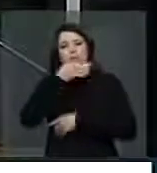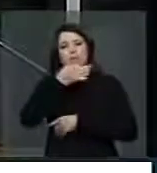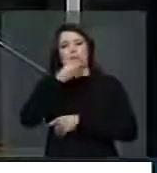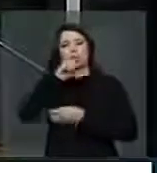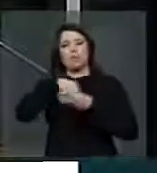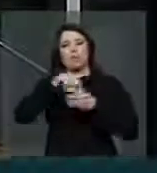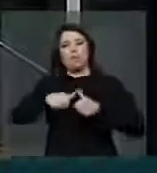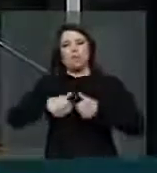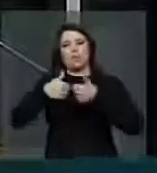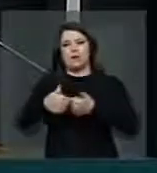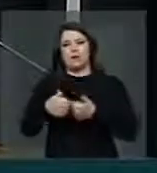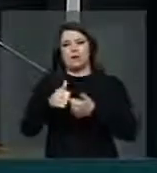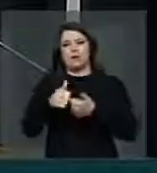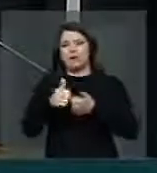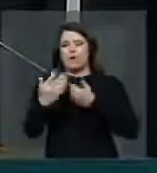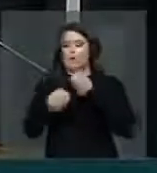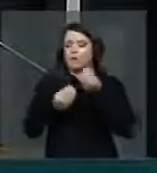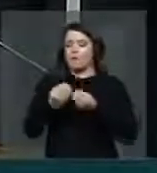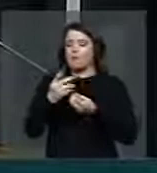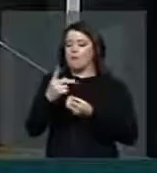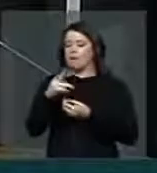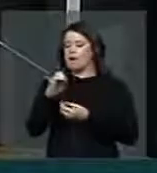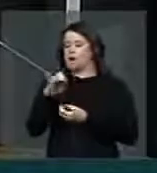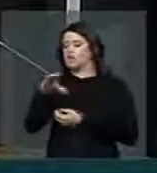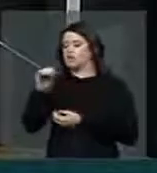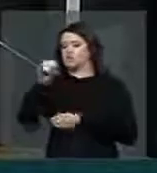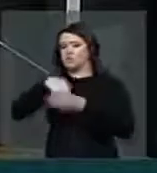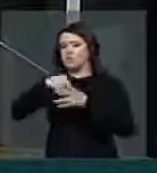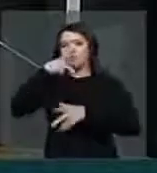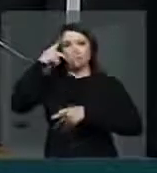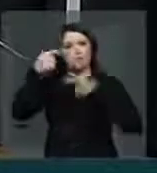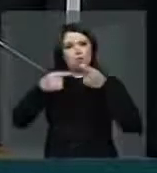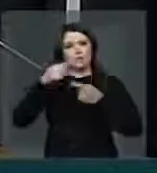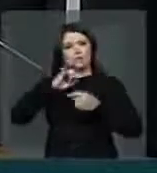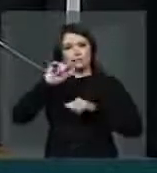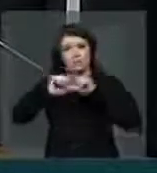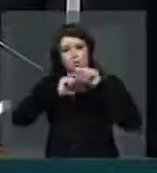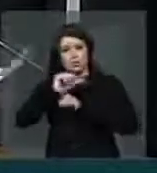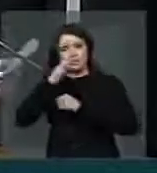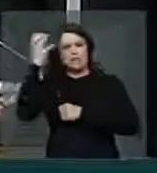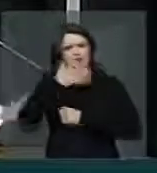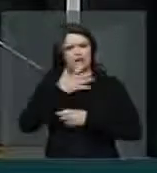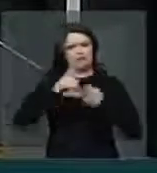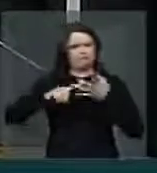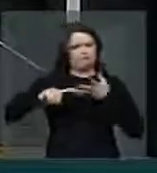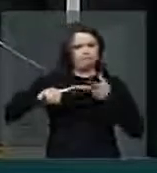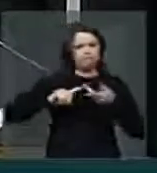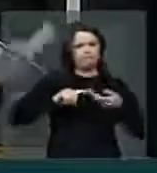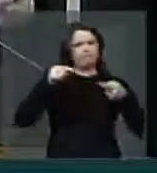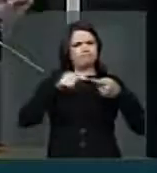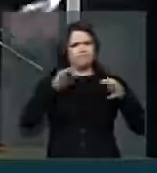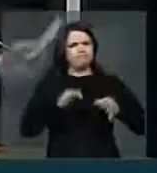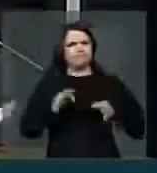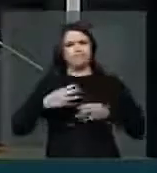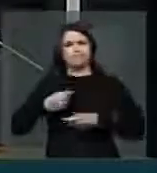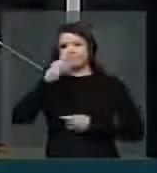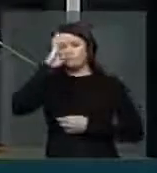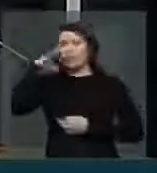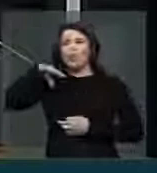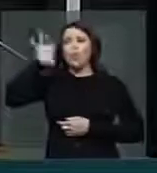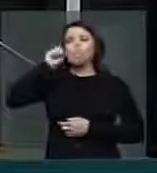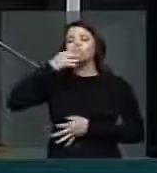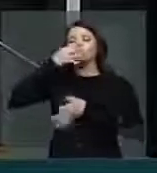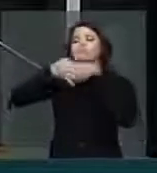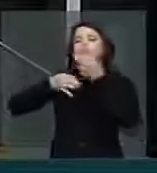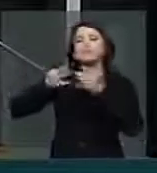ver, a melhorar a imagem dos partidos perante a população. Se for uma reforma política séria, bem conduzida e, sobretudo, auscultando a